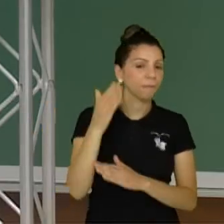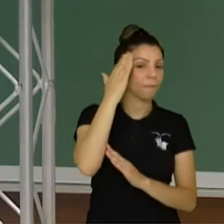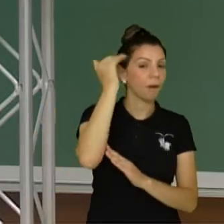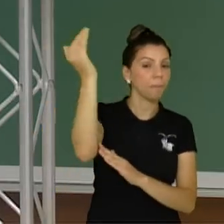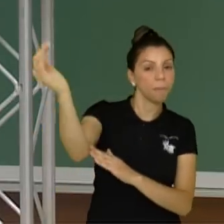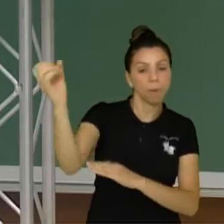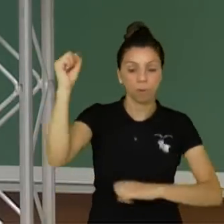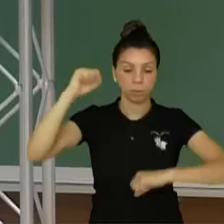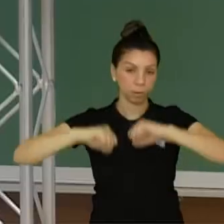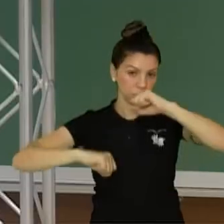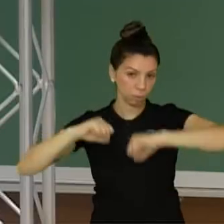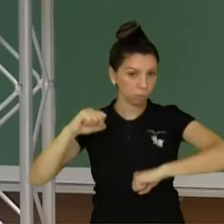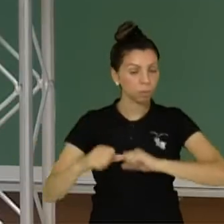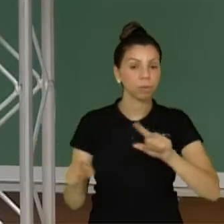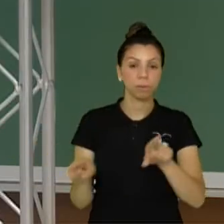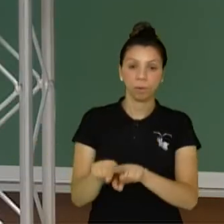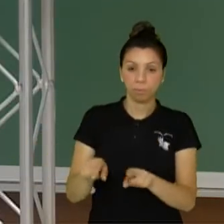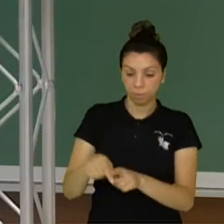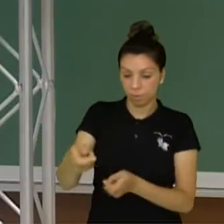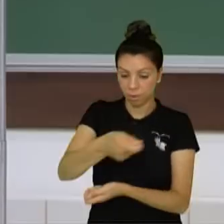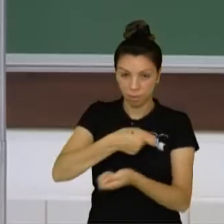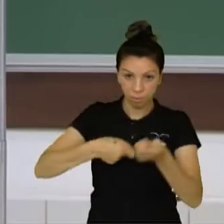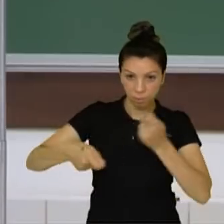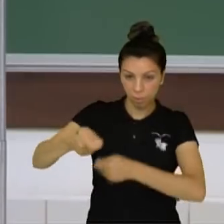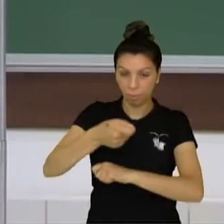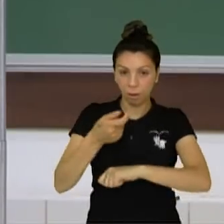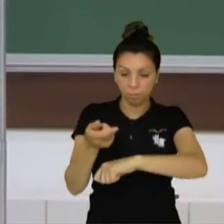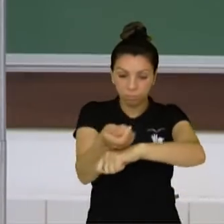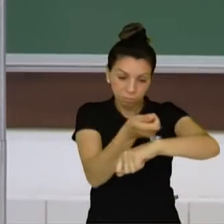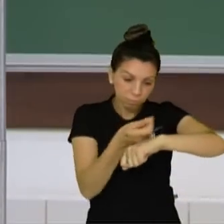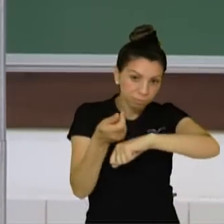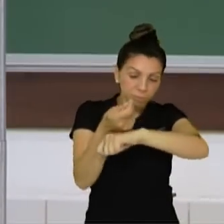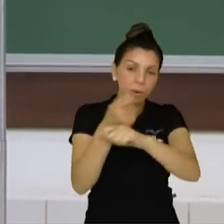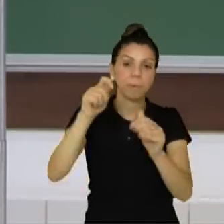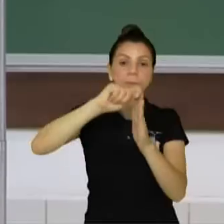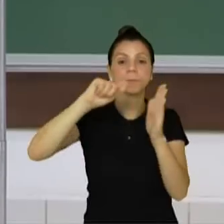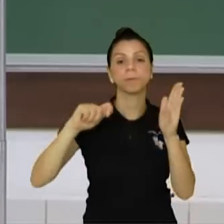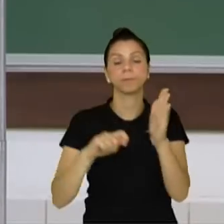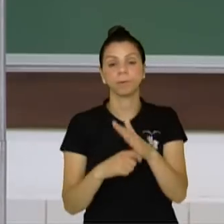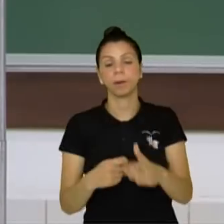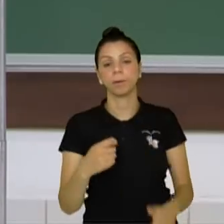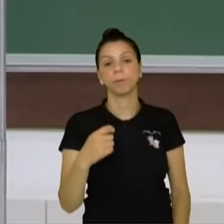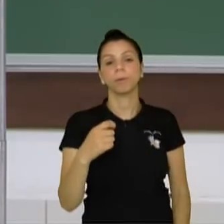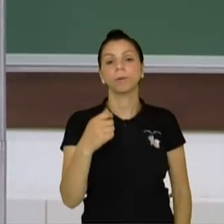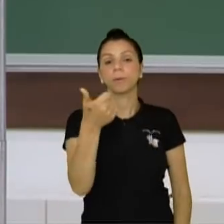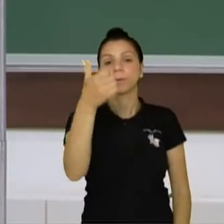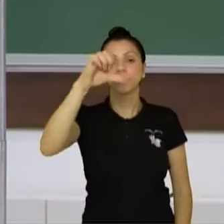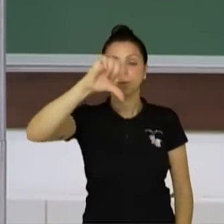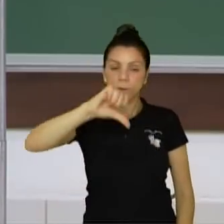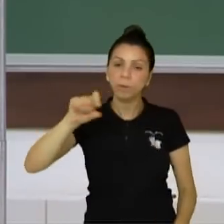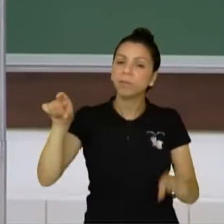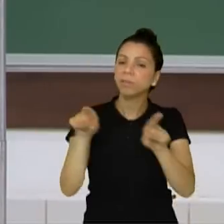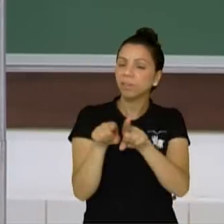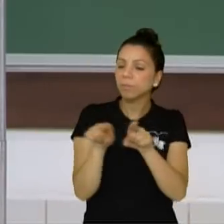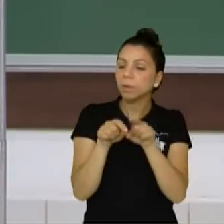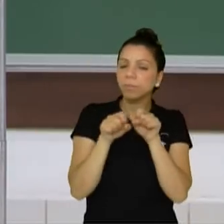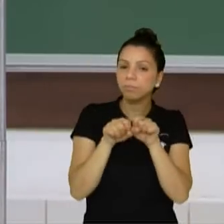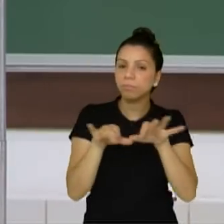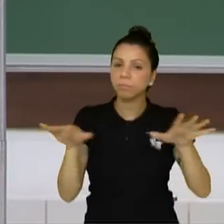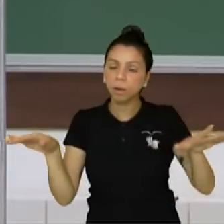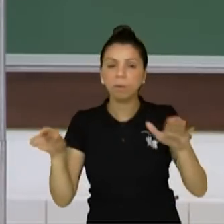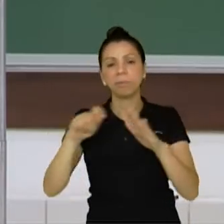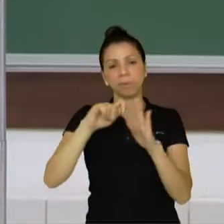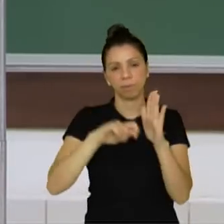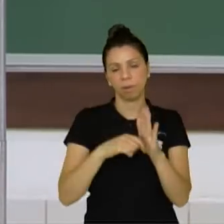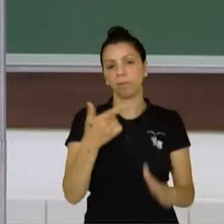que esteve relacionado ao capitalismo, século XIX, e que se estendeu, podemos dizer assim, pelo XX